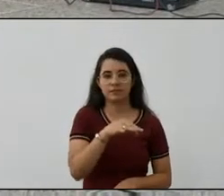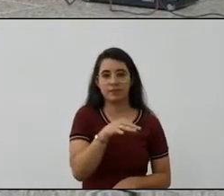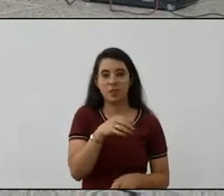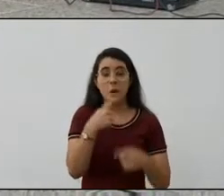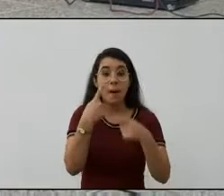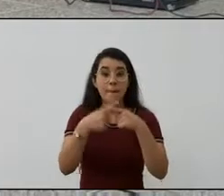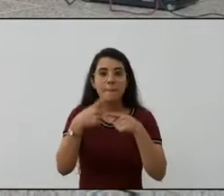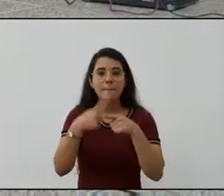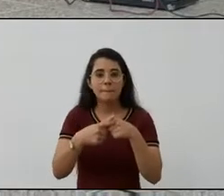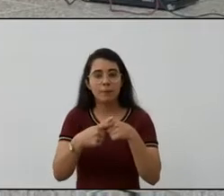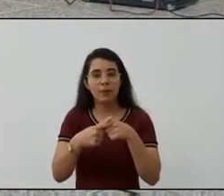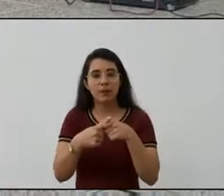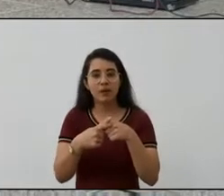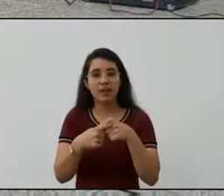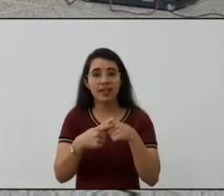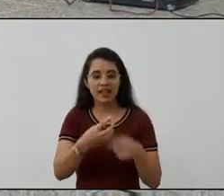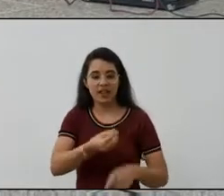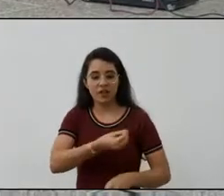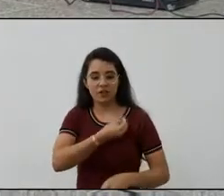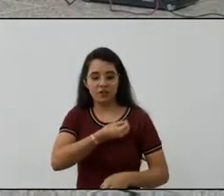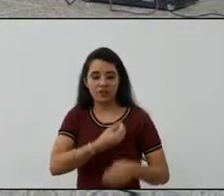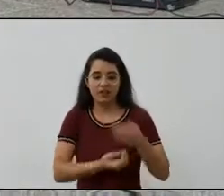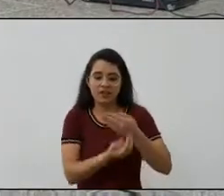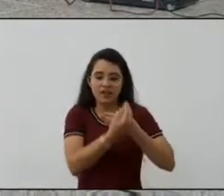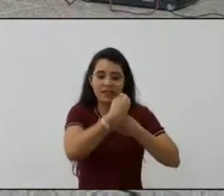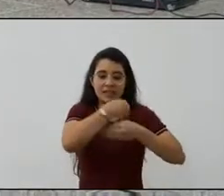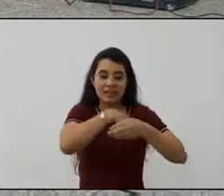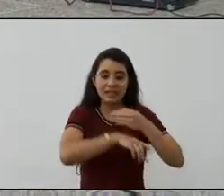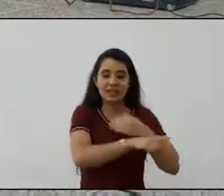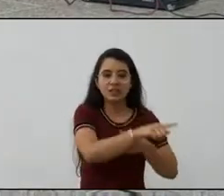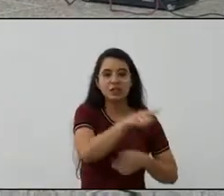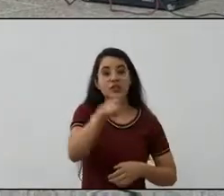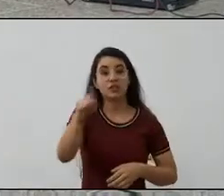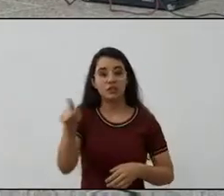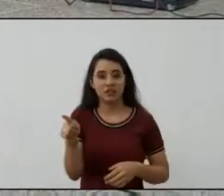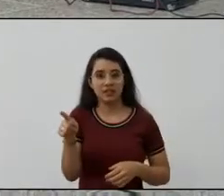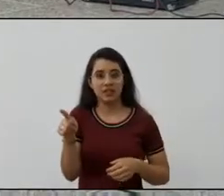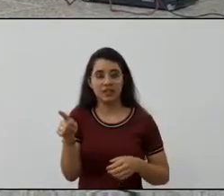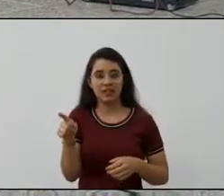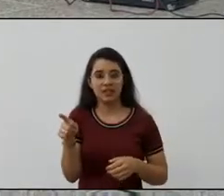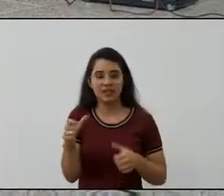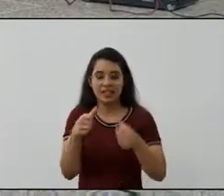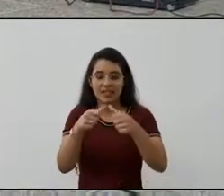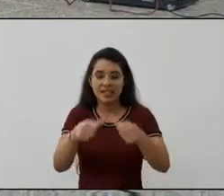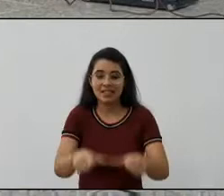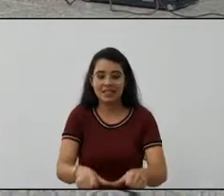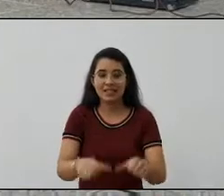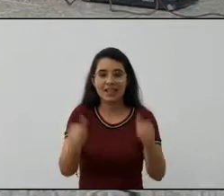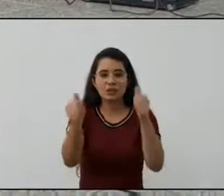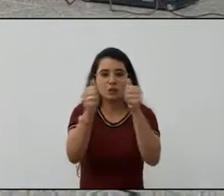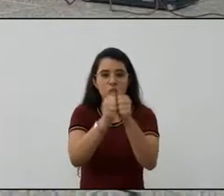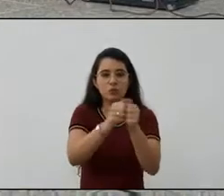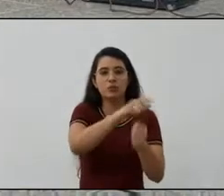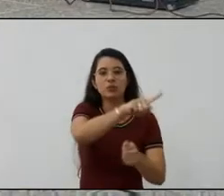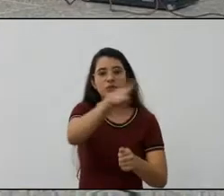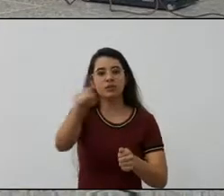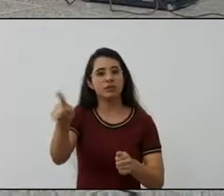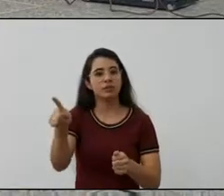Pois Ele vive em vocês e estará com vocês, oh